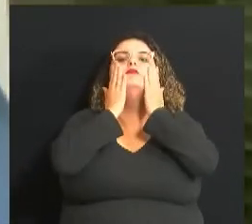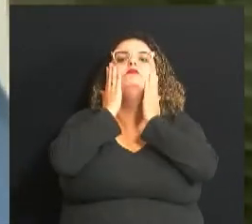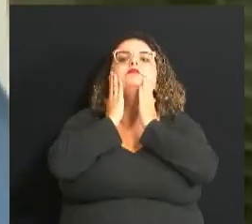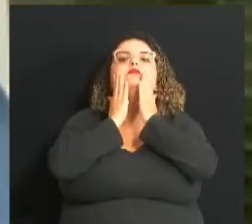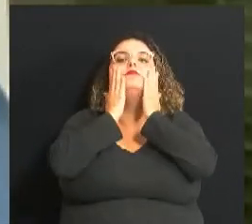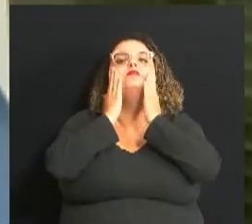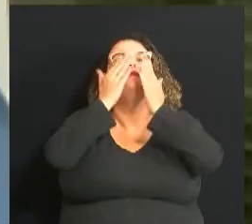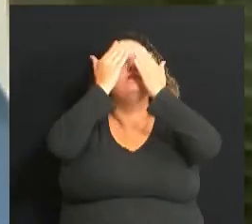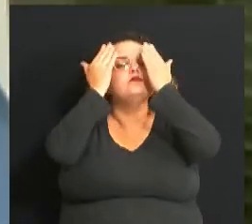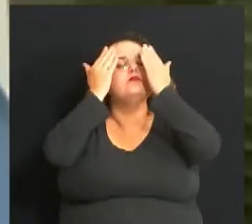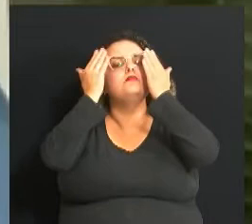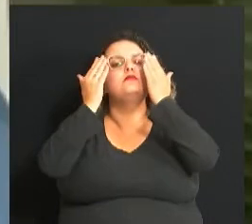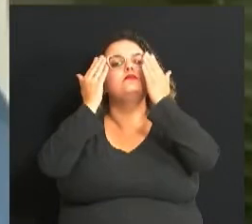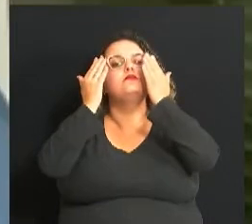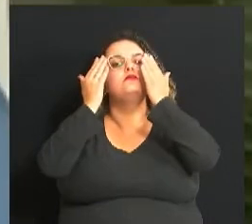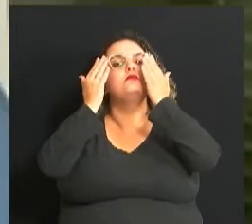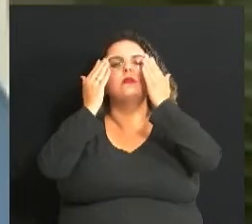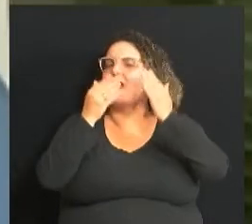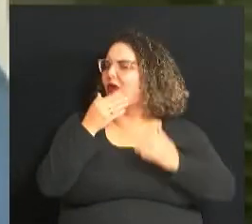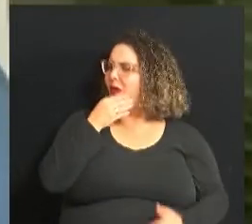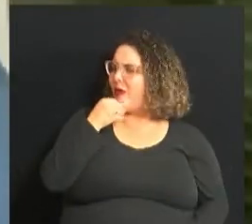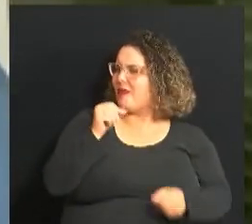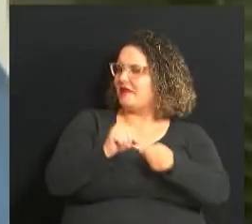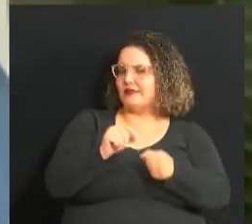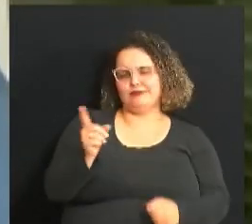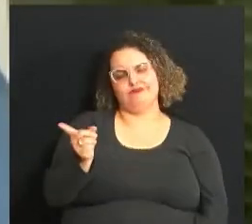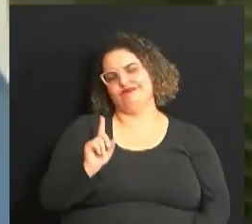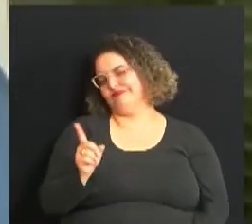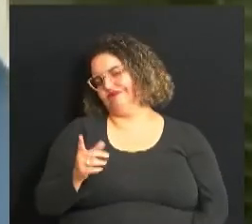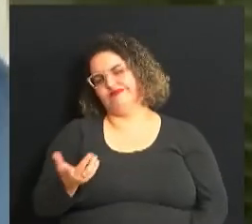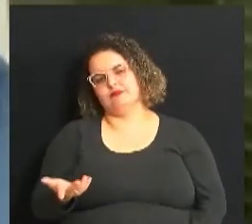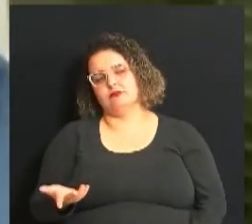ele ter esse mesmo atitude. Eu não sei se